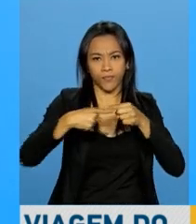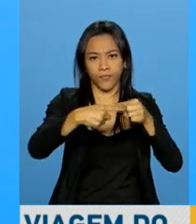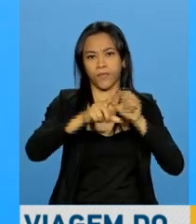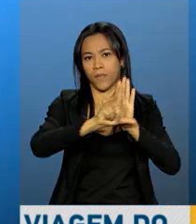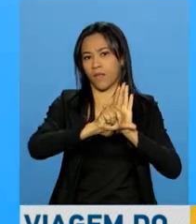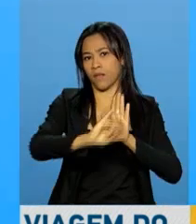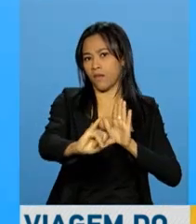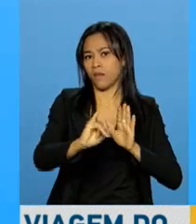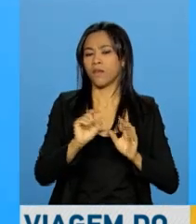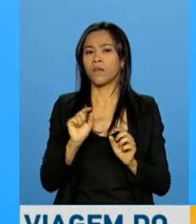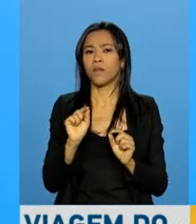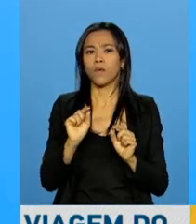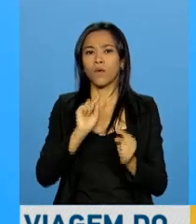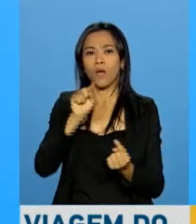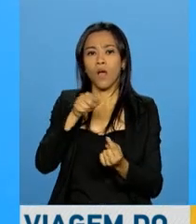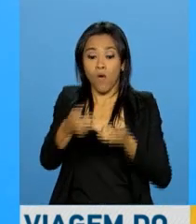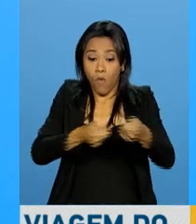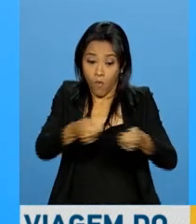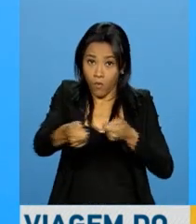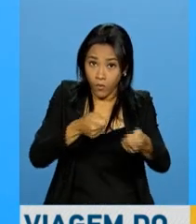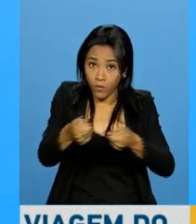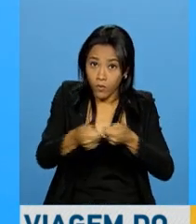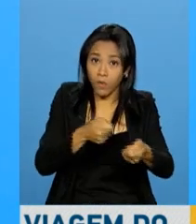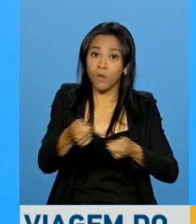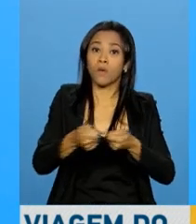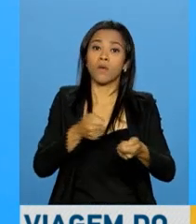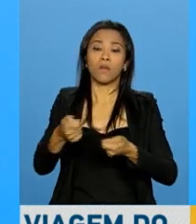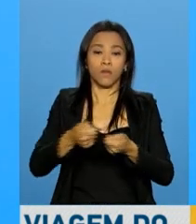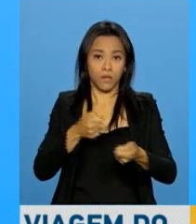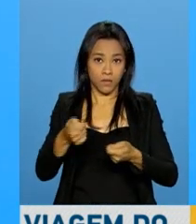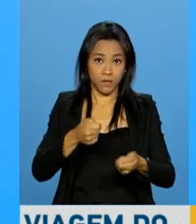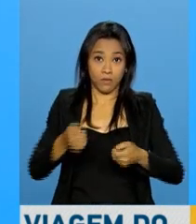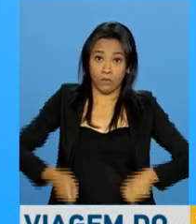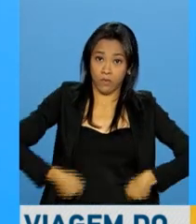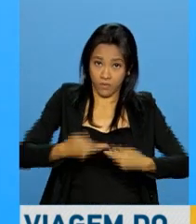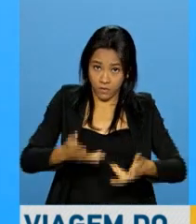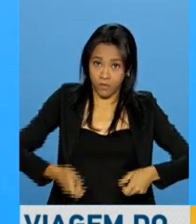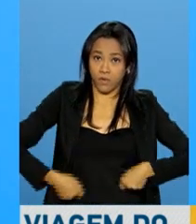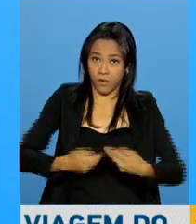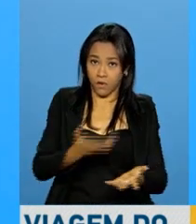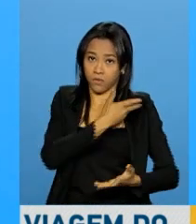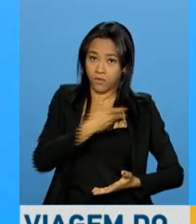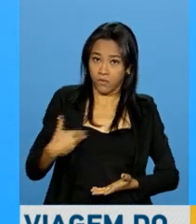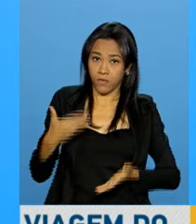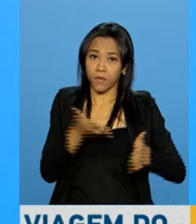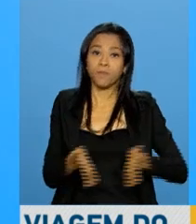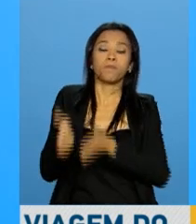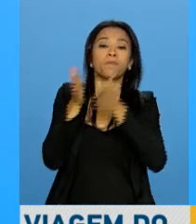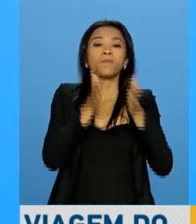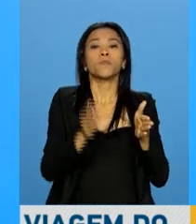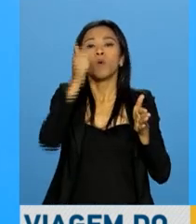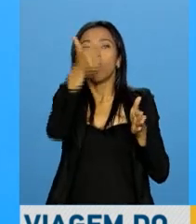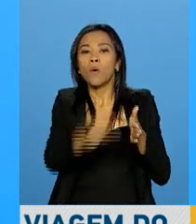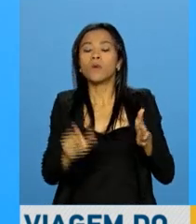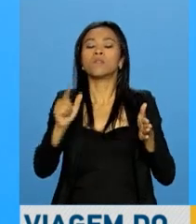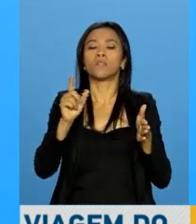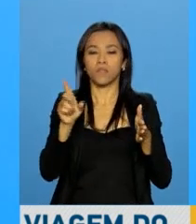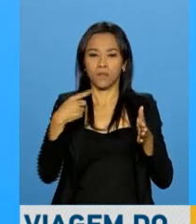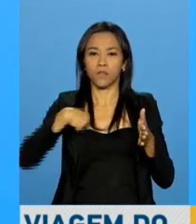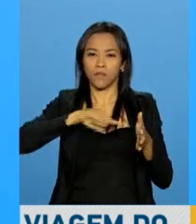para o controle das despesas públicas. Outra reforma,